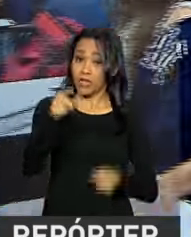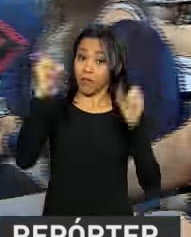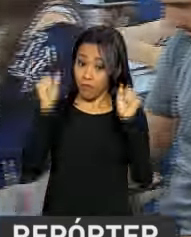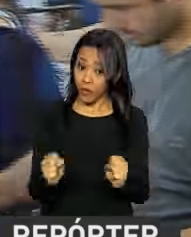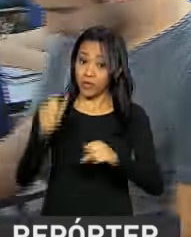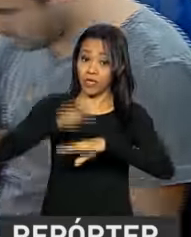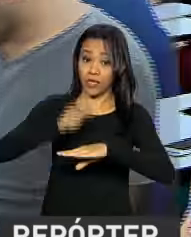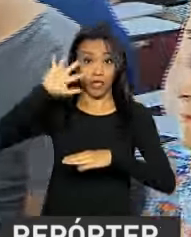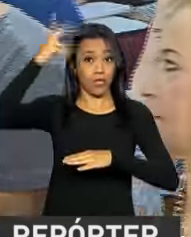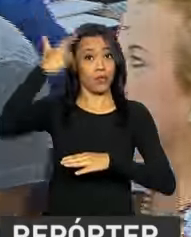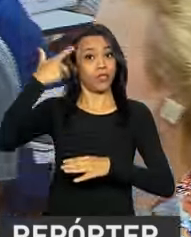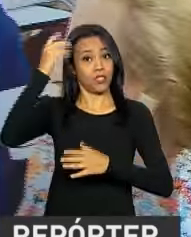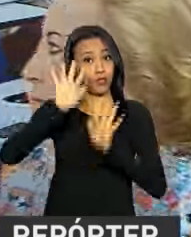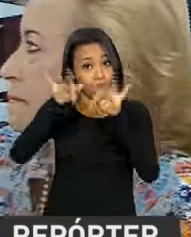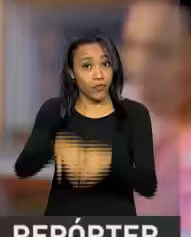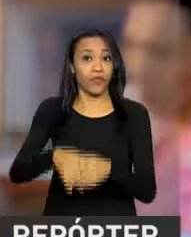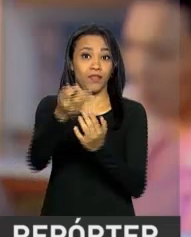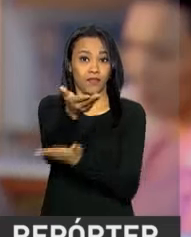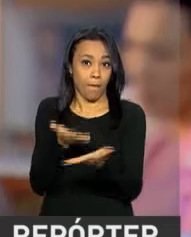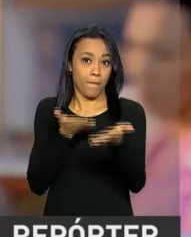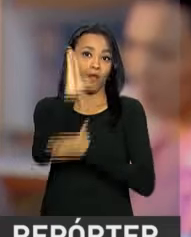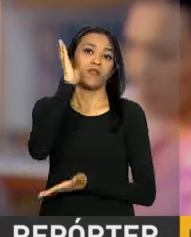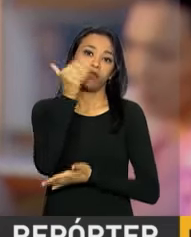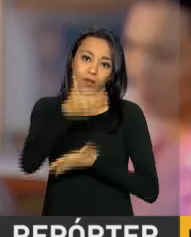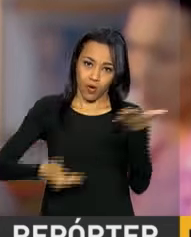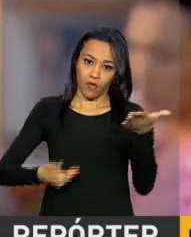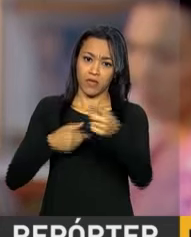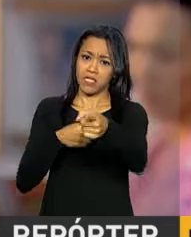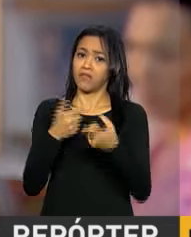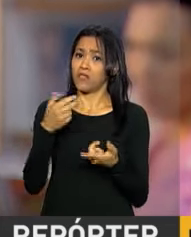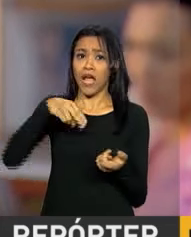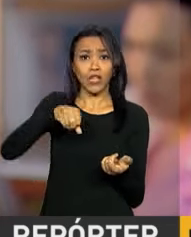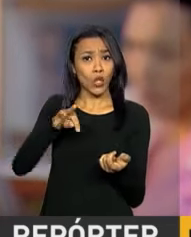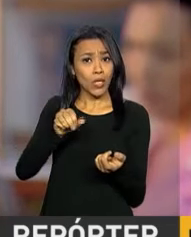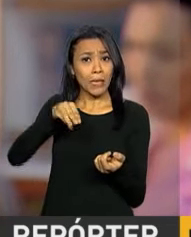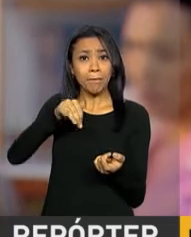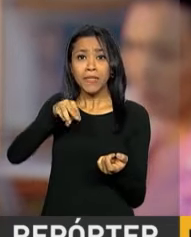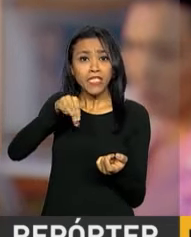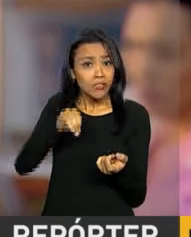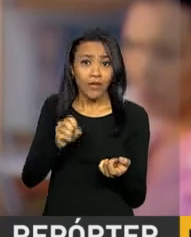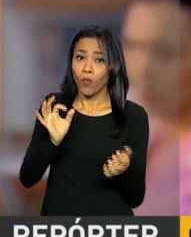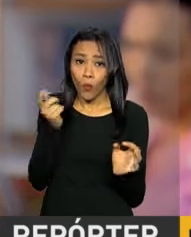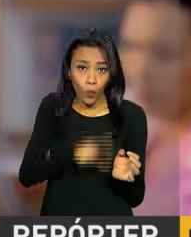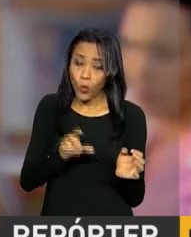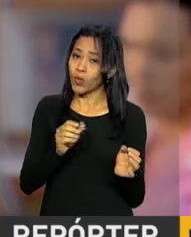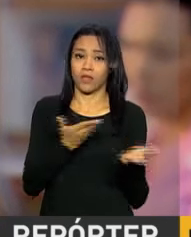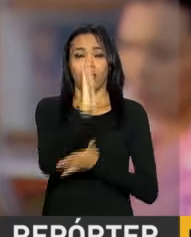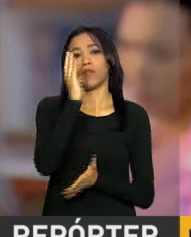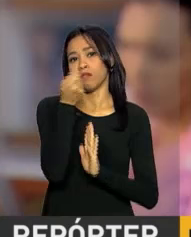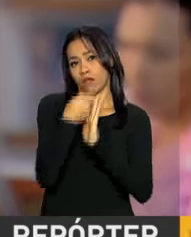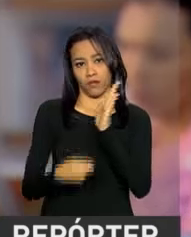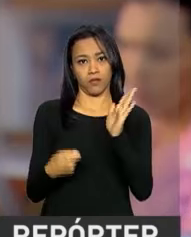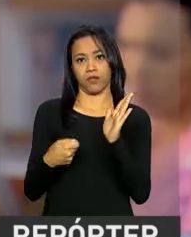ser decisiva para o resultado final no exame sem a nota mínima de redação o candidato está reprovado independentemente do